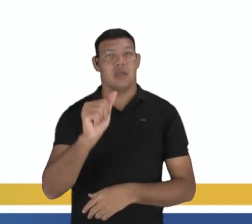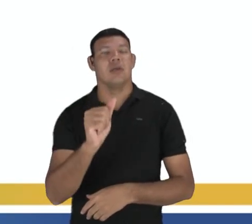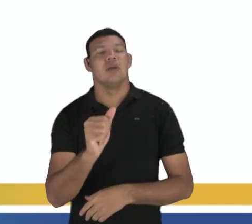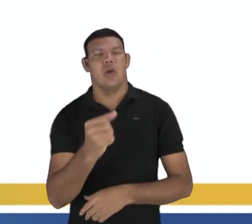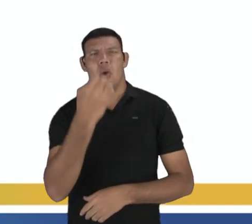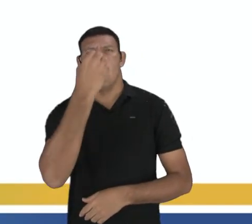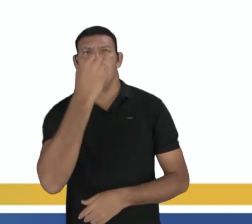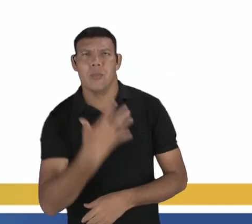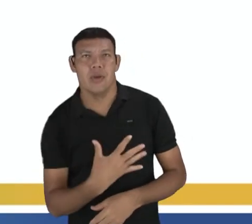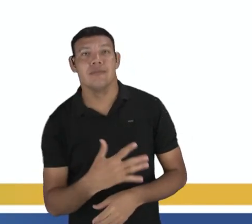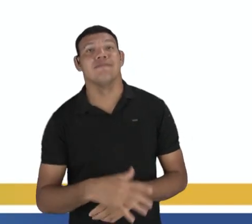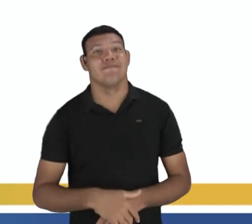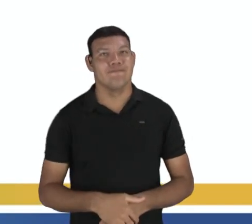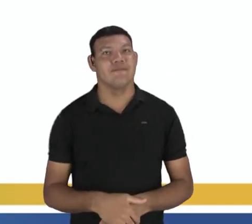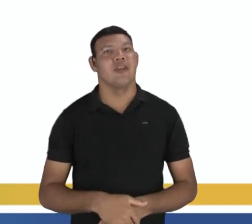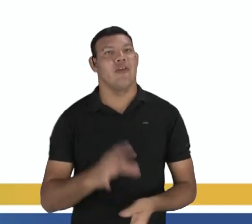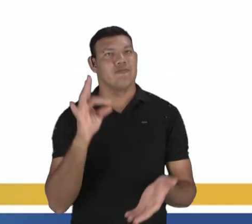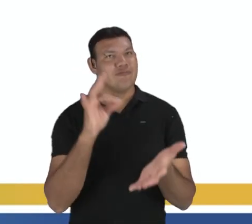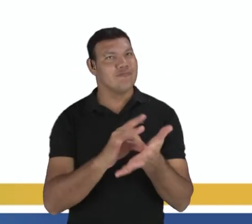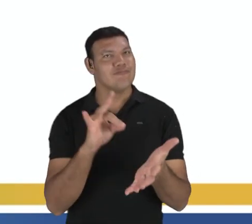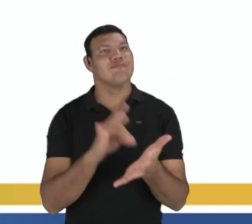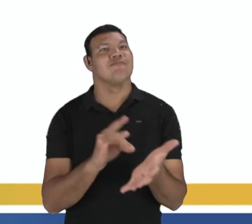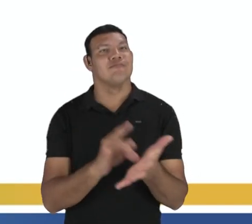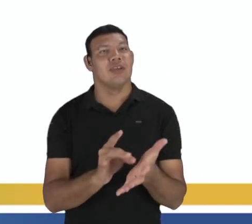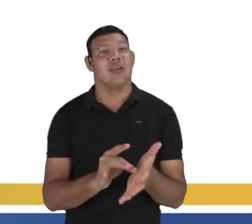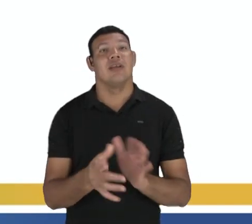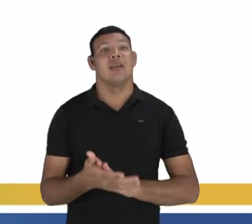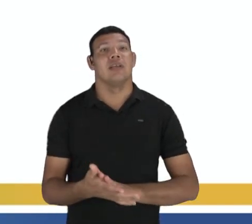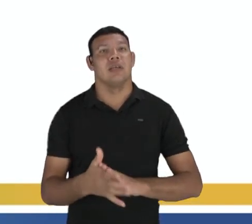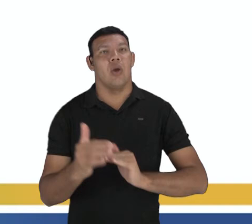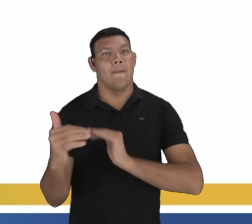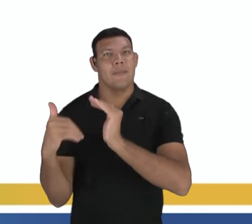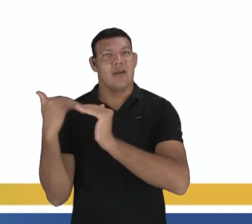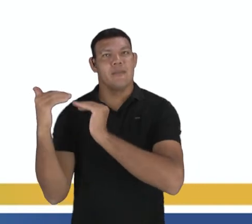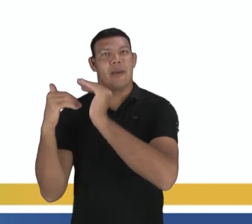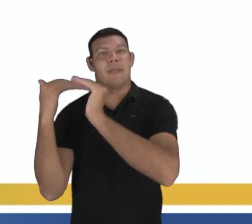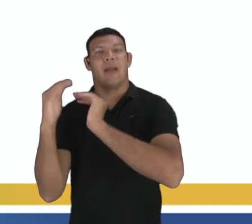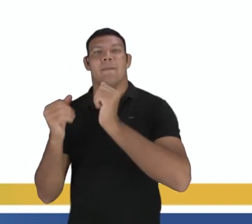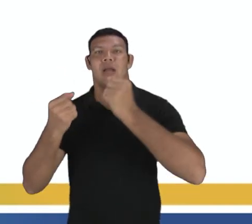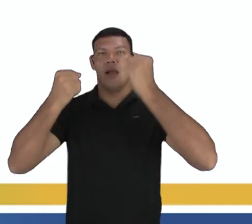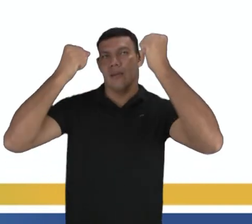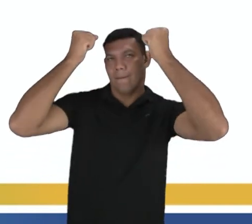e sumarenta. Cresciam, tomavam banho, exigiam para si,